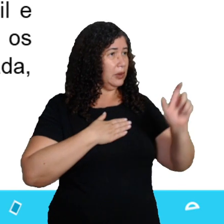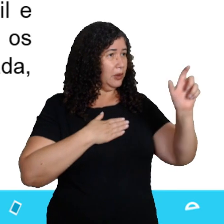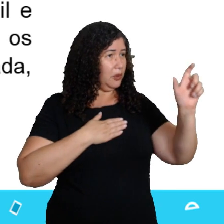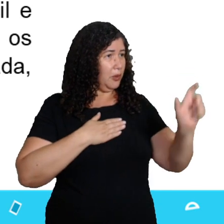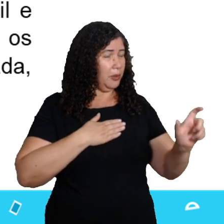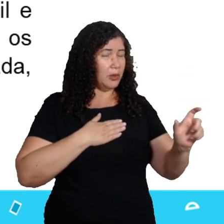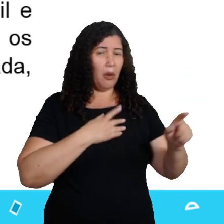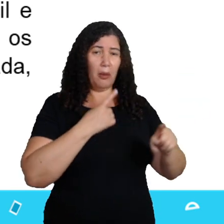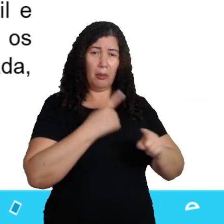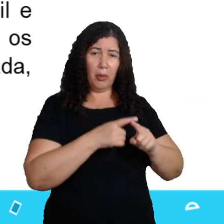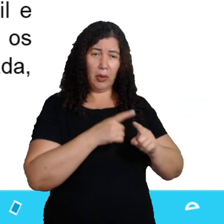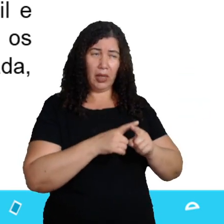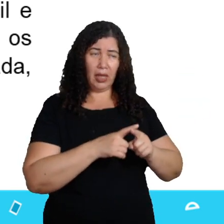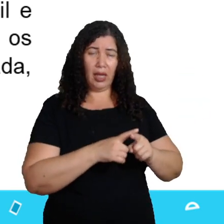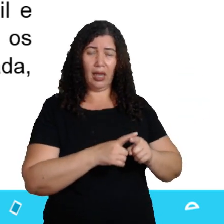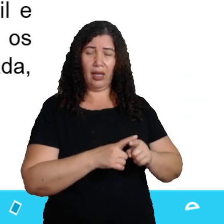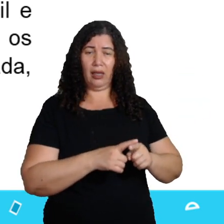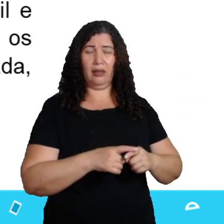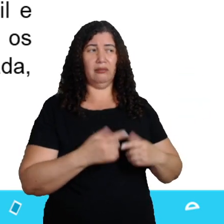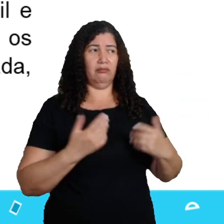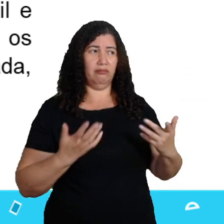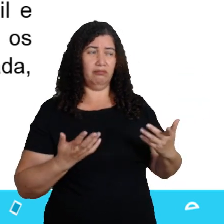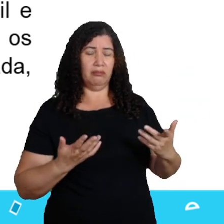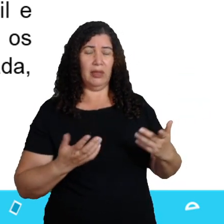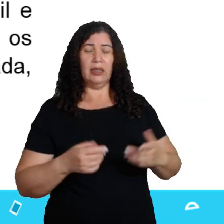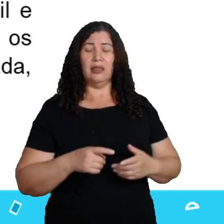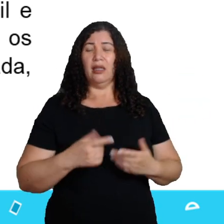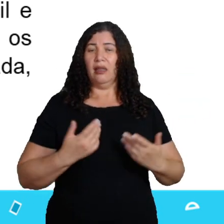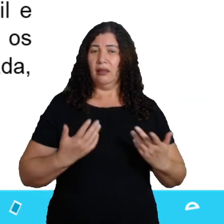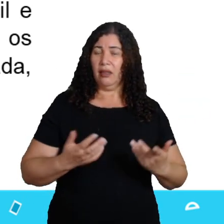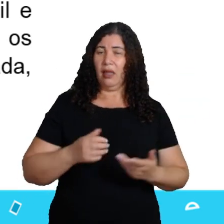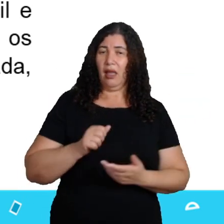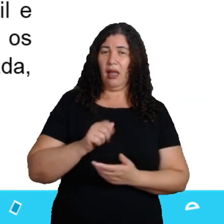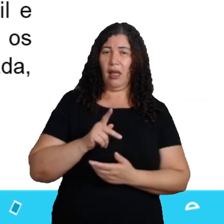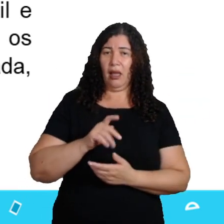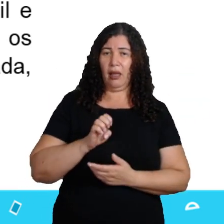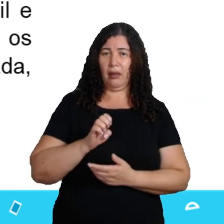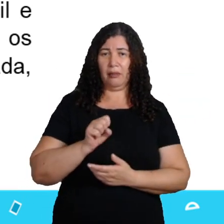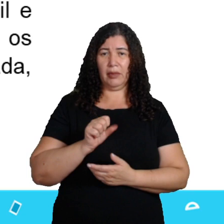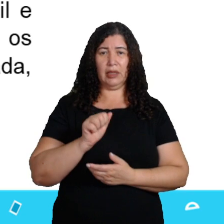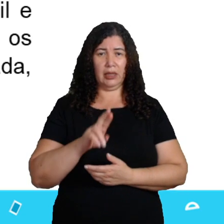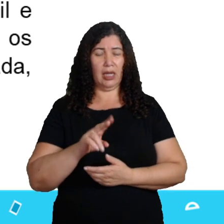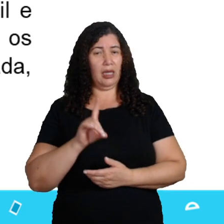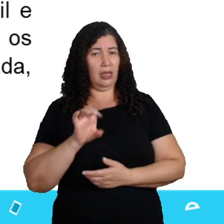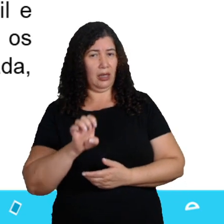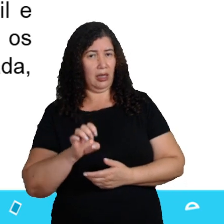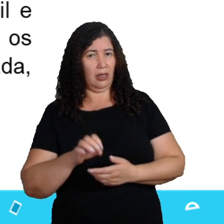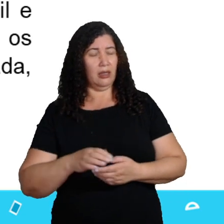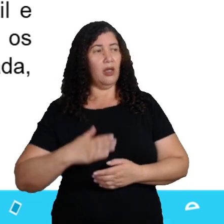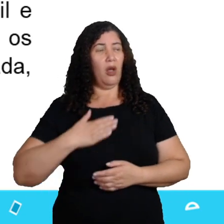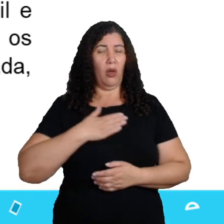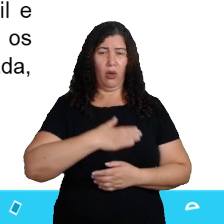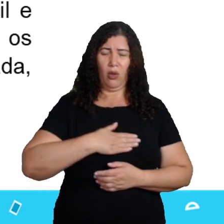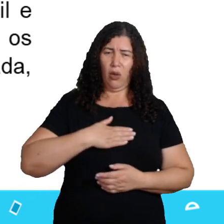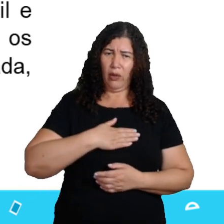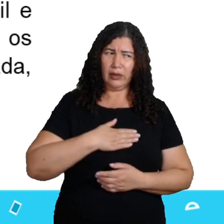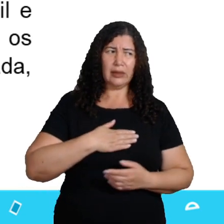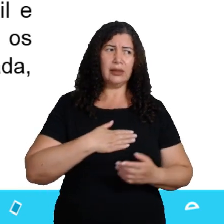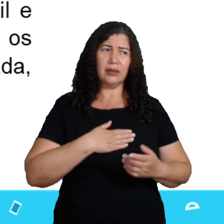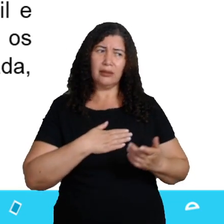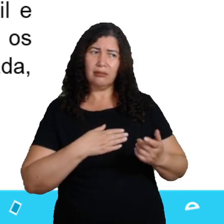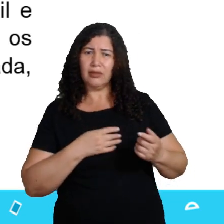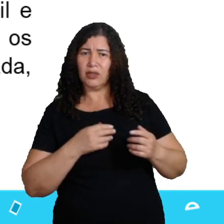por causa de, mas apesar de. Gostar daquilo que é gostável